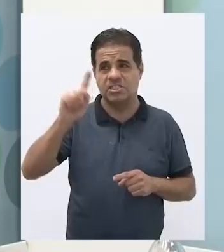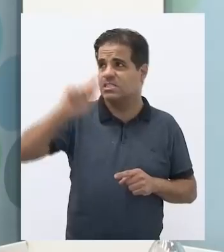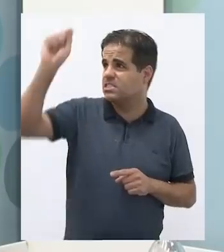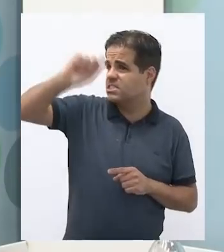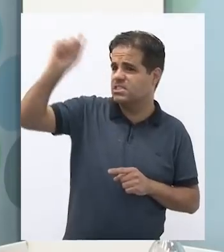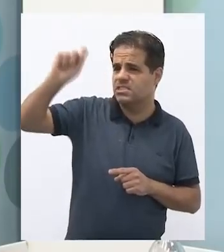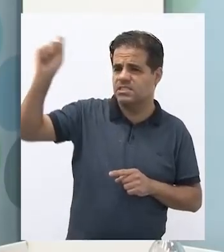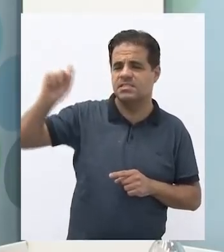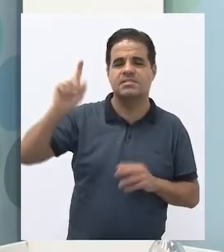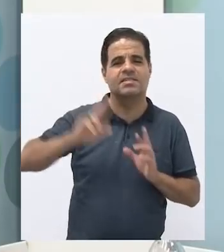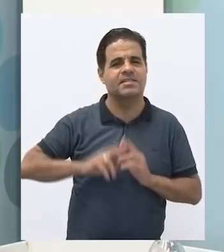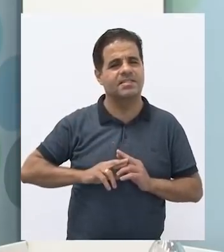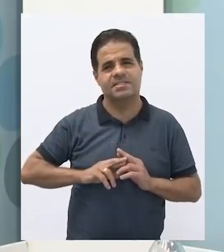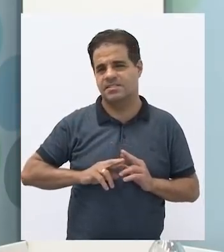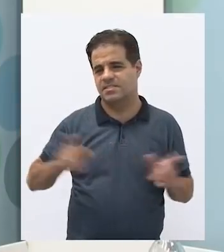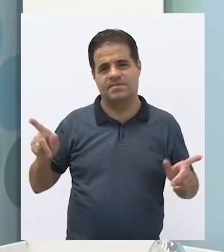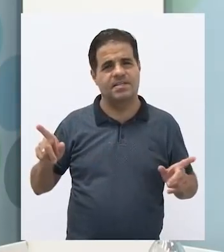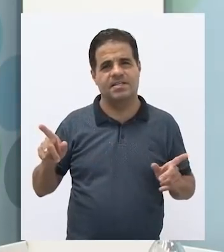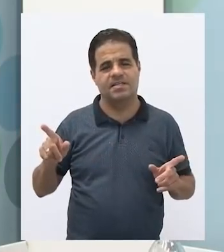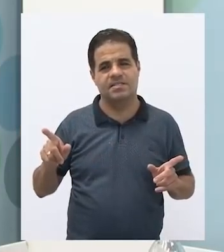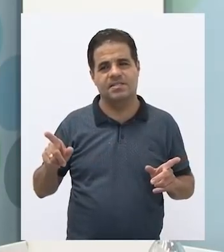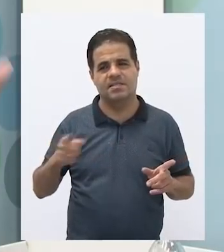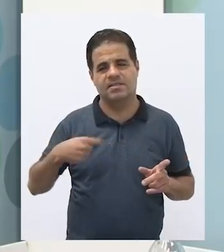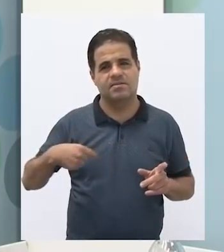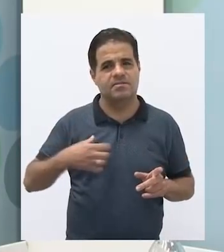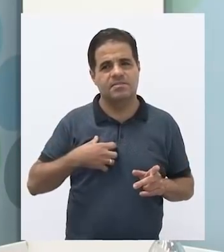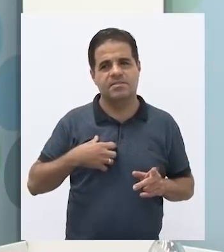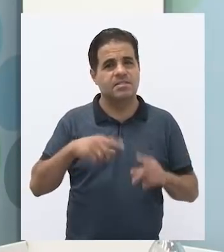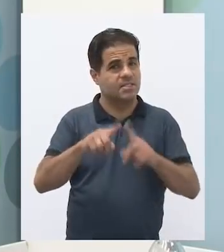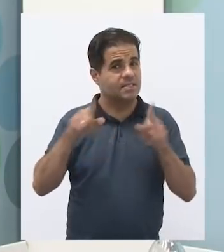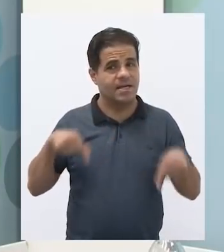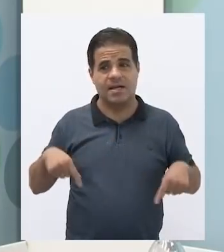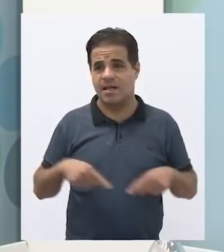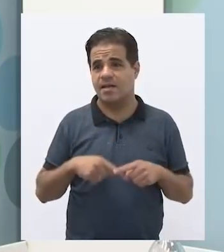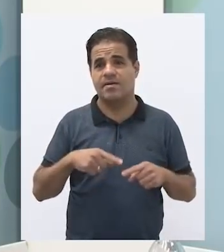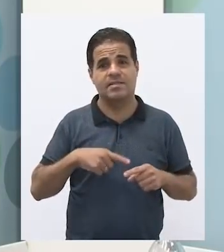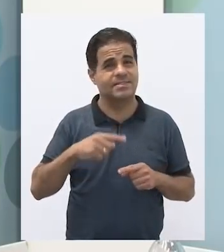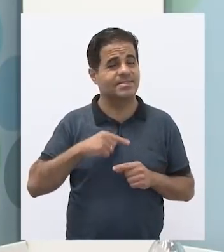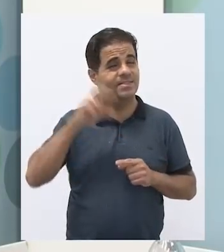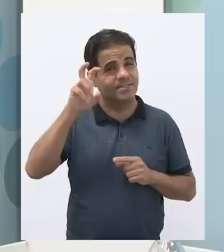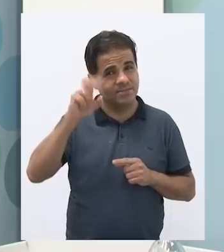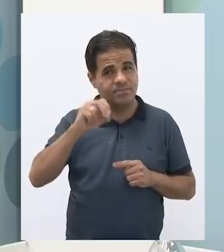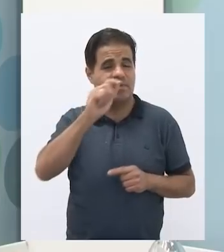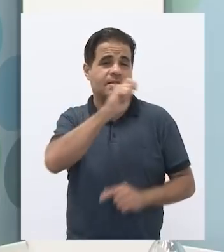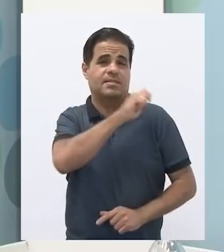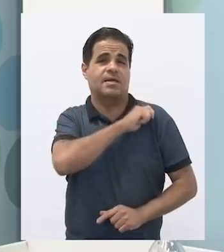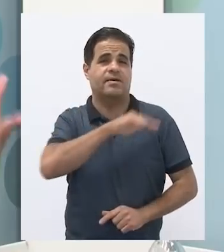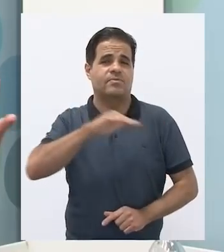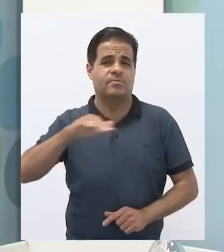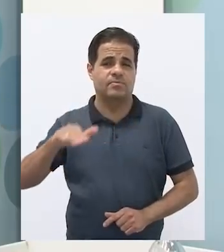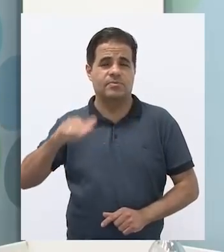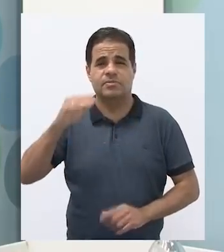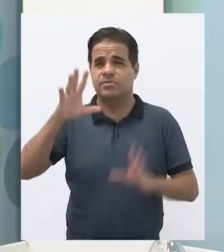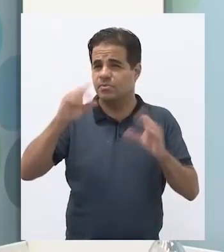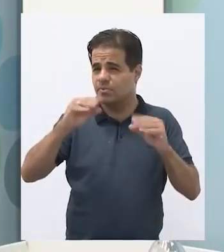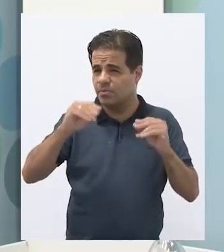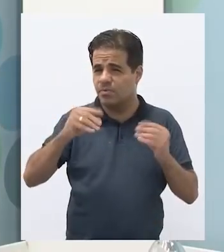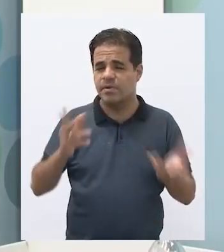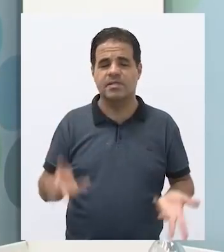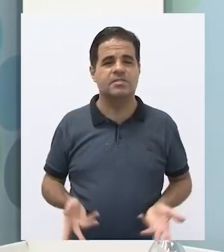é completamente diferente, né? E a gente tinha salas, eu tinha uma sala com 50 alunos, né? De